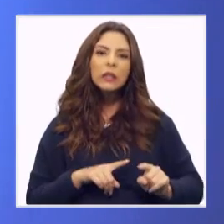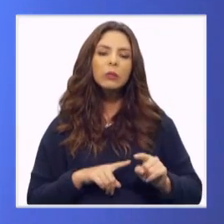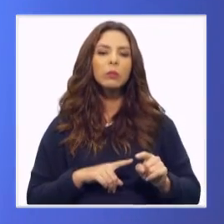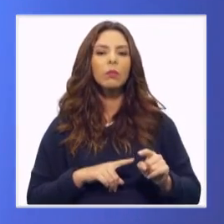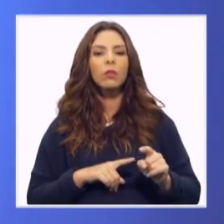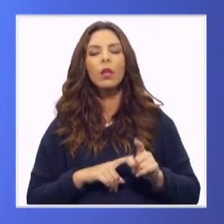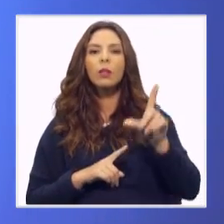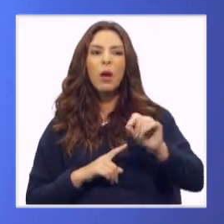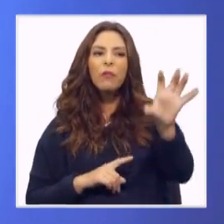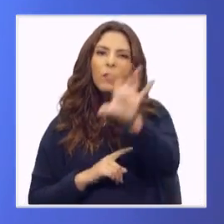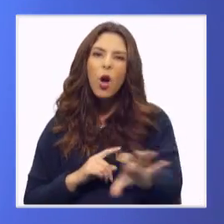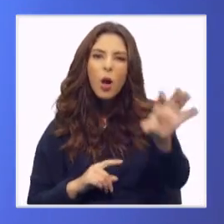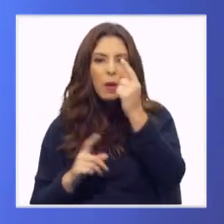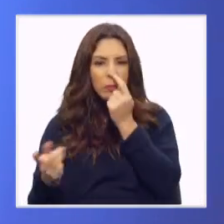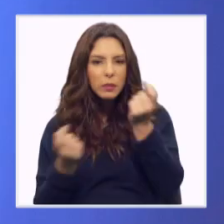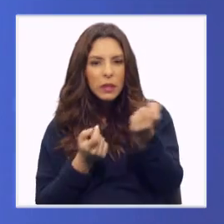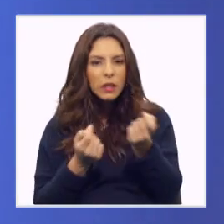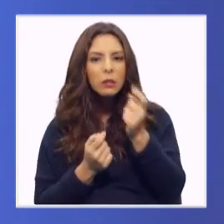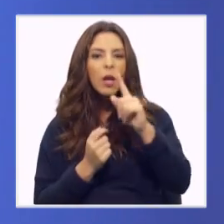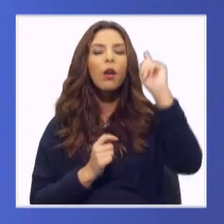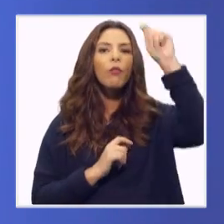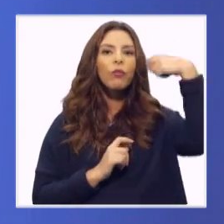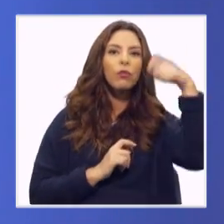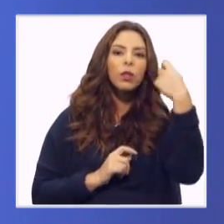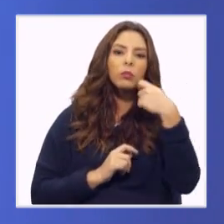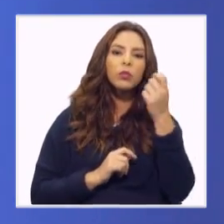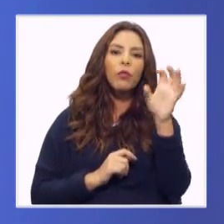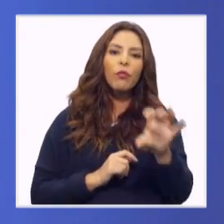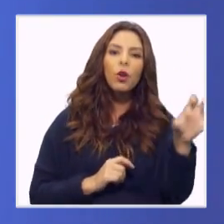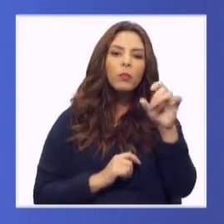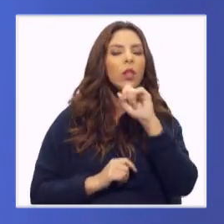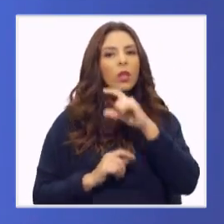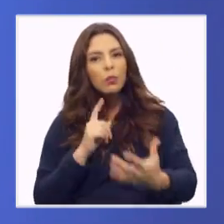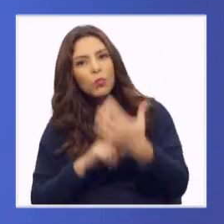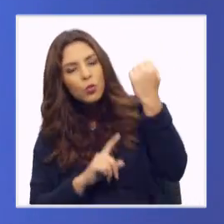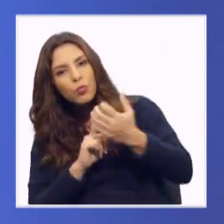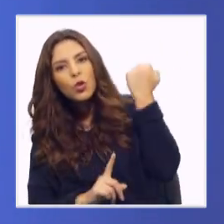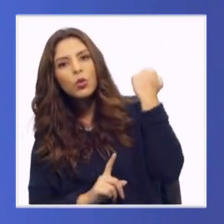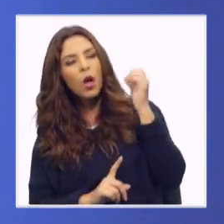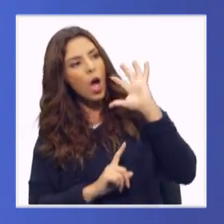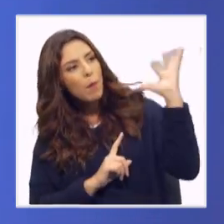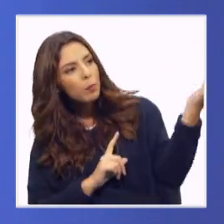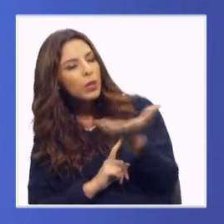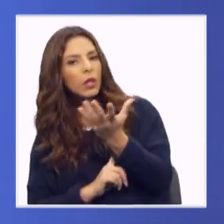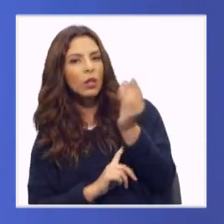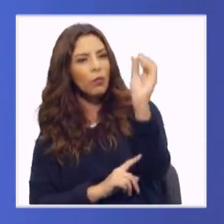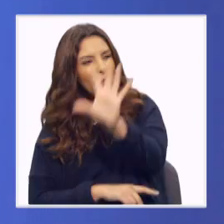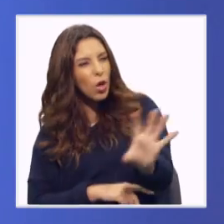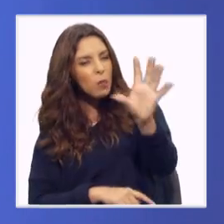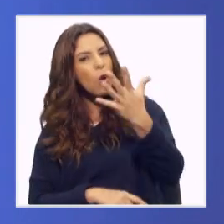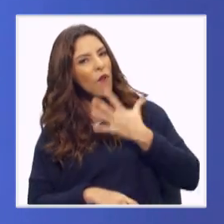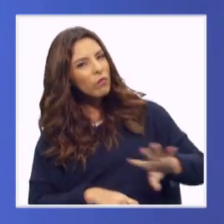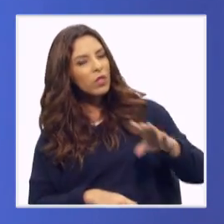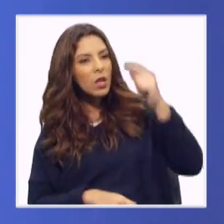referências de trabalhos em low poly daquele género e também imagens de filmes também, para conseguir capturar o ambiente e o